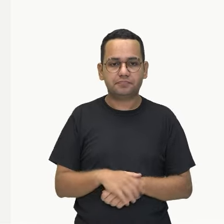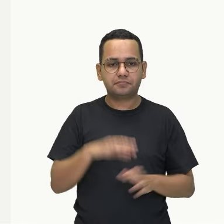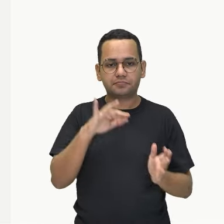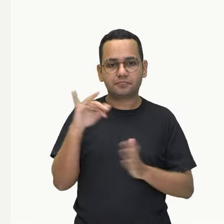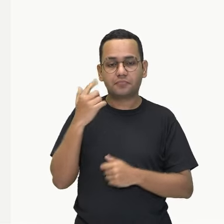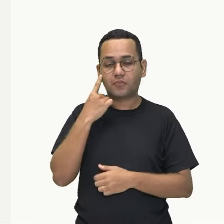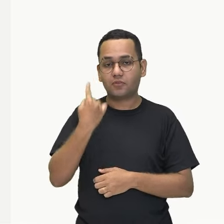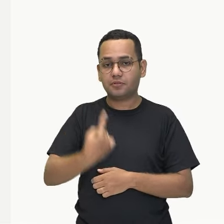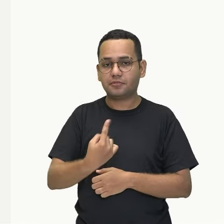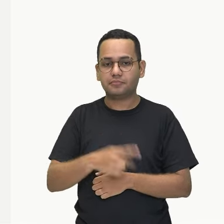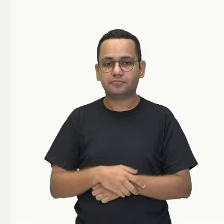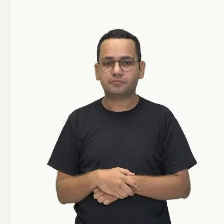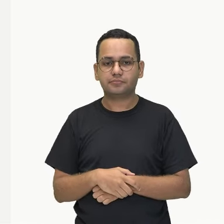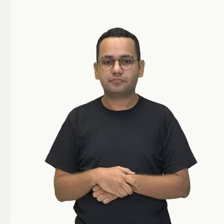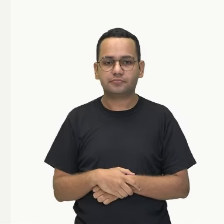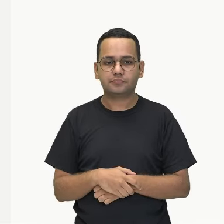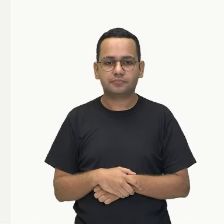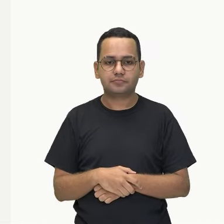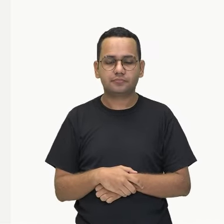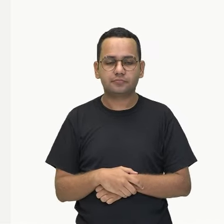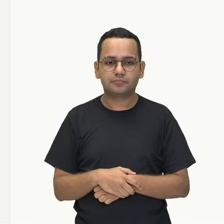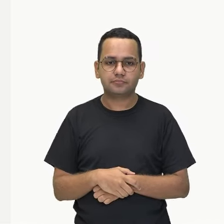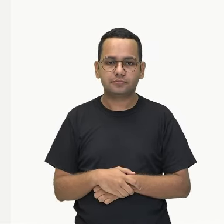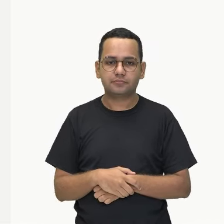2x mais y